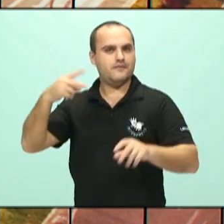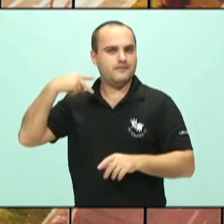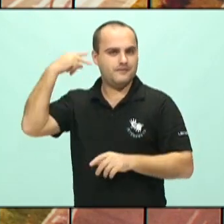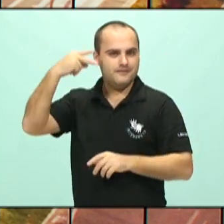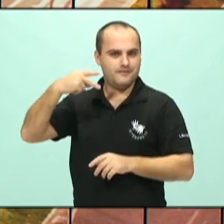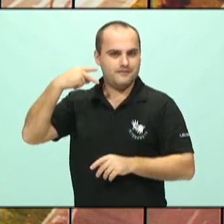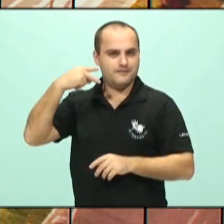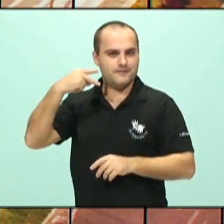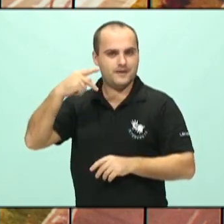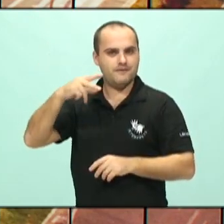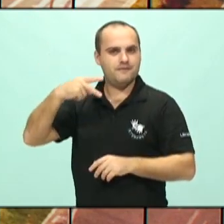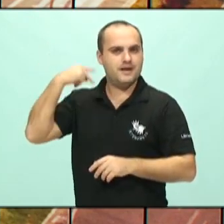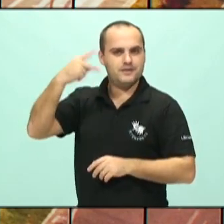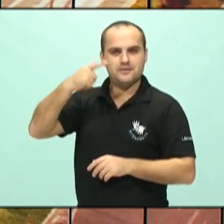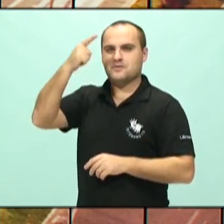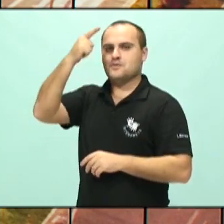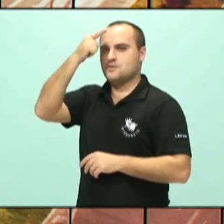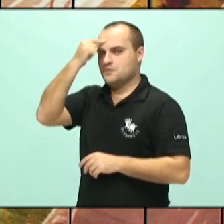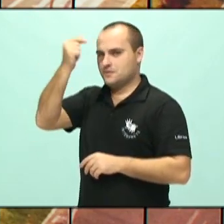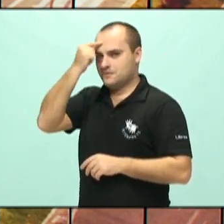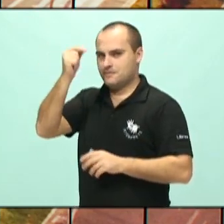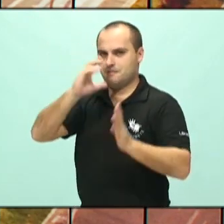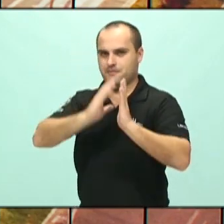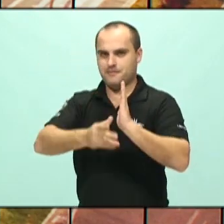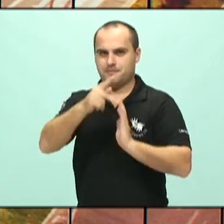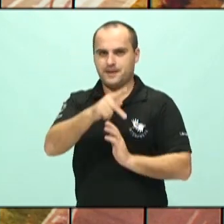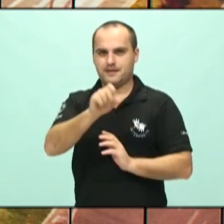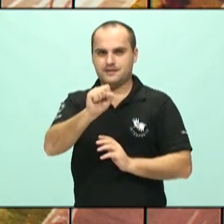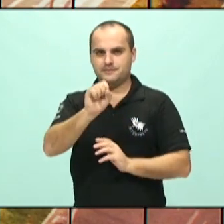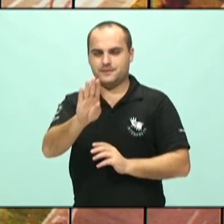vereador Rubens Angioletti, do